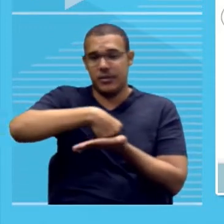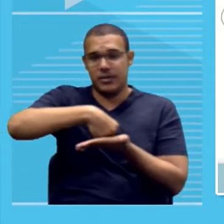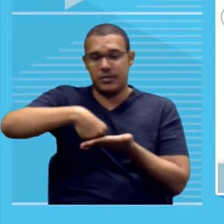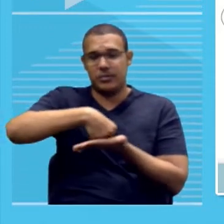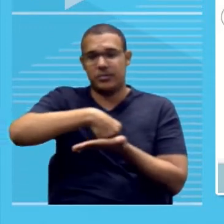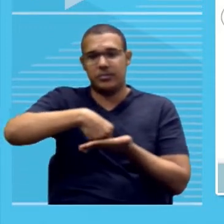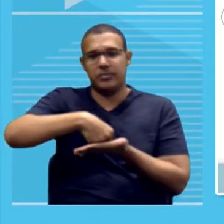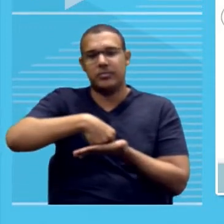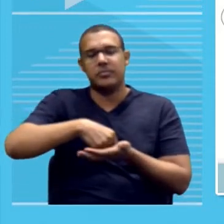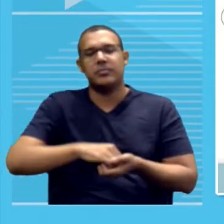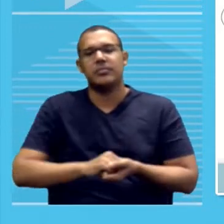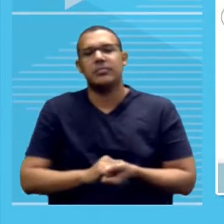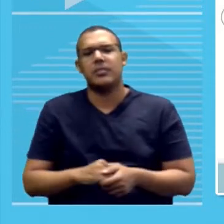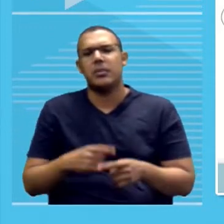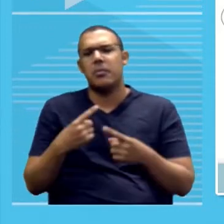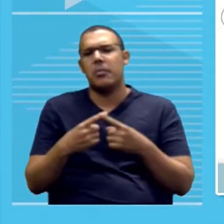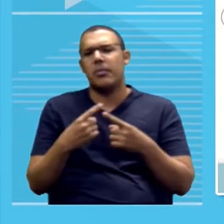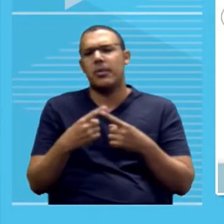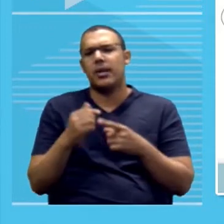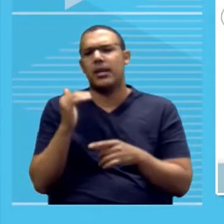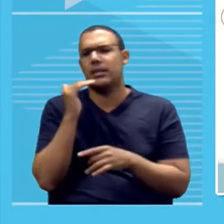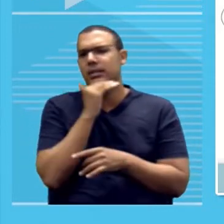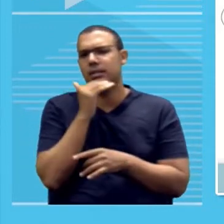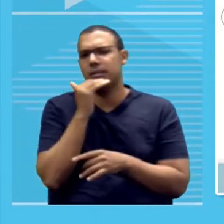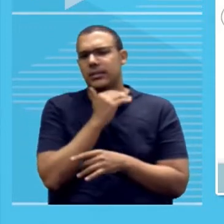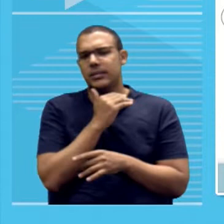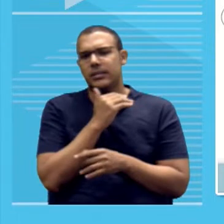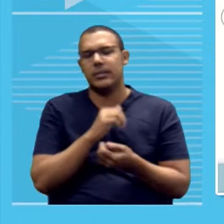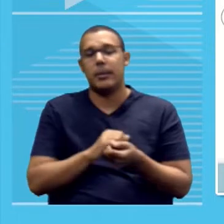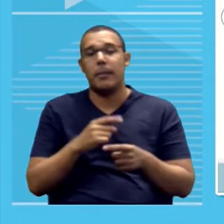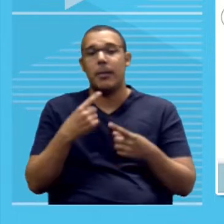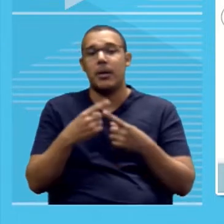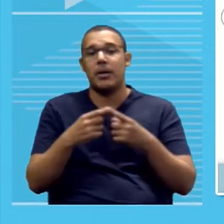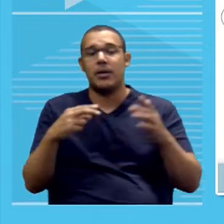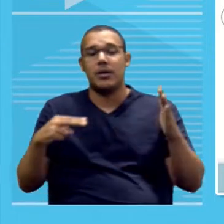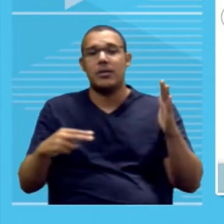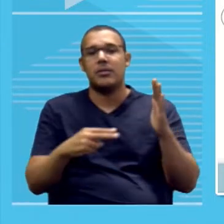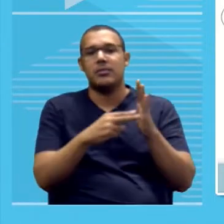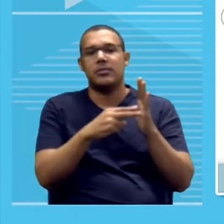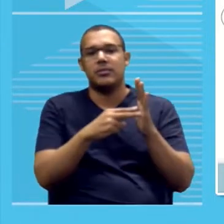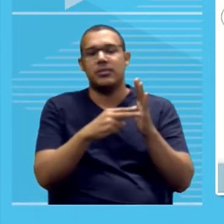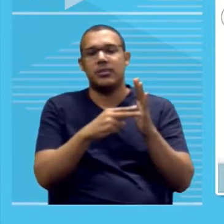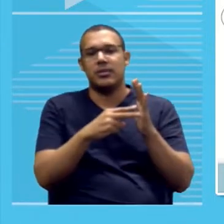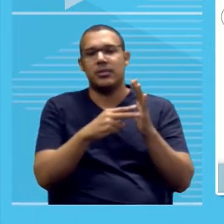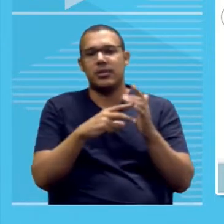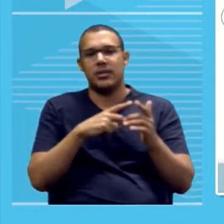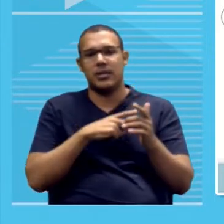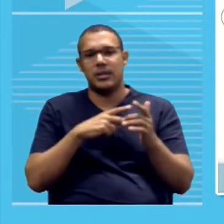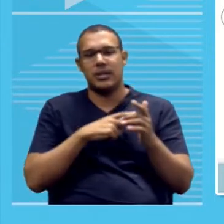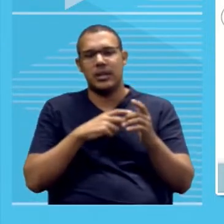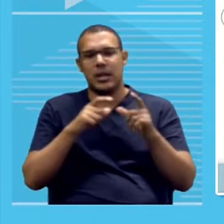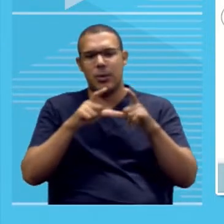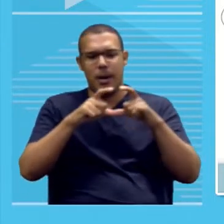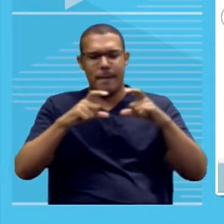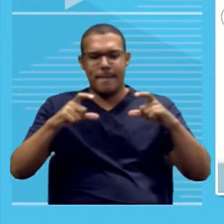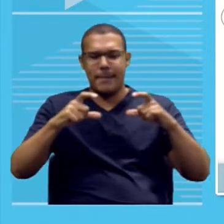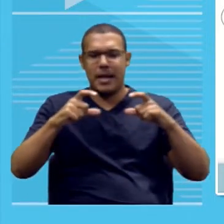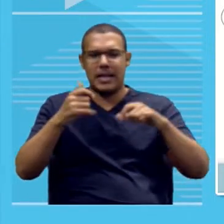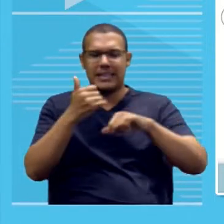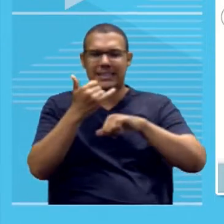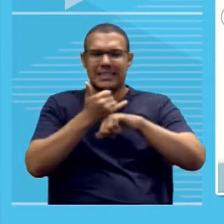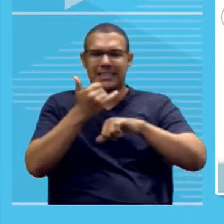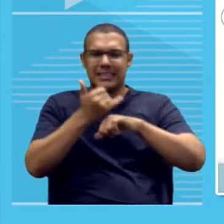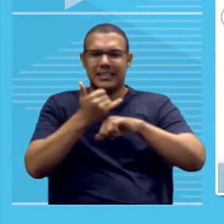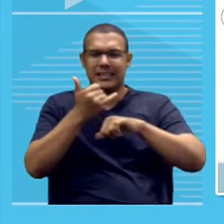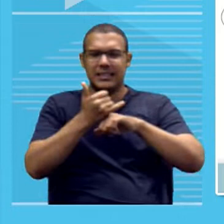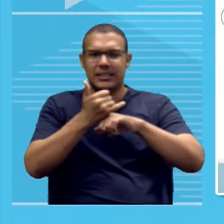Por que o ferro de passar roupa esquenta? Porque quando eu ponho esse cara na tomada, eu tenho uma placa de ferro na